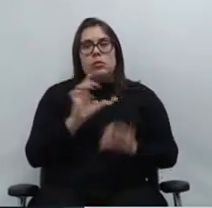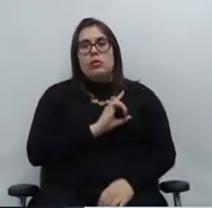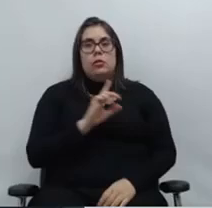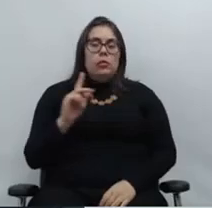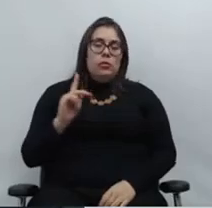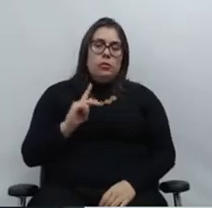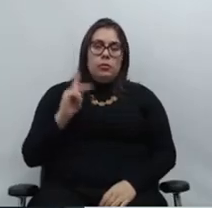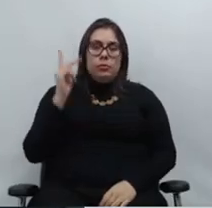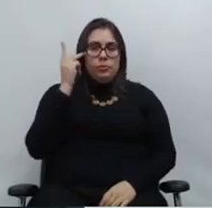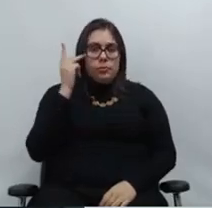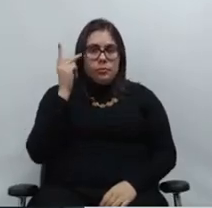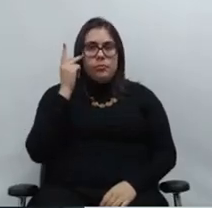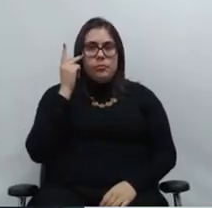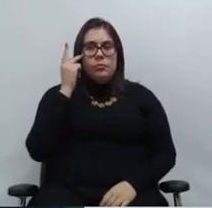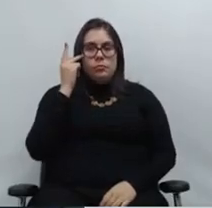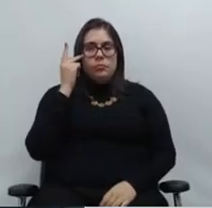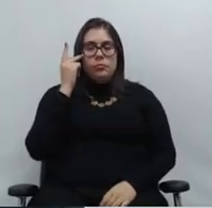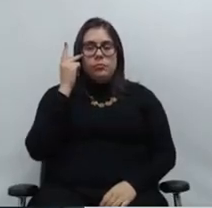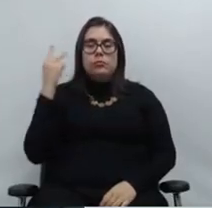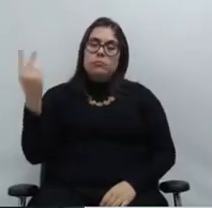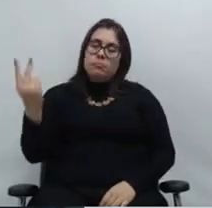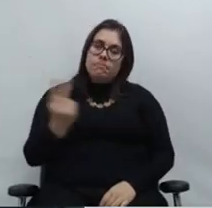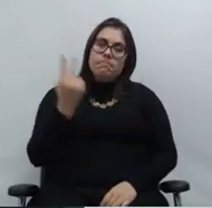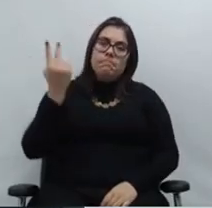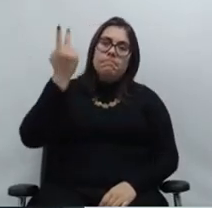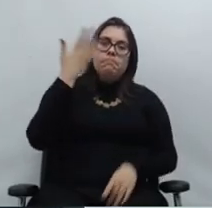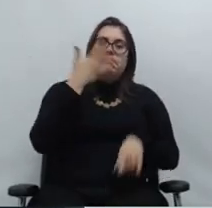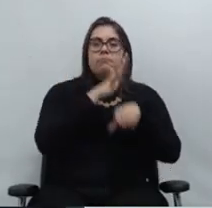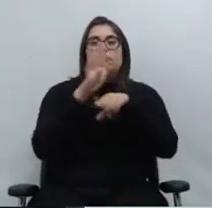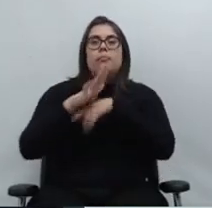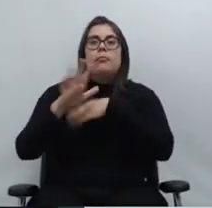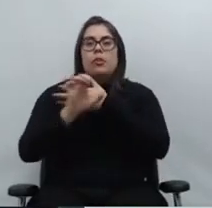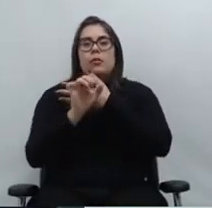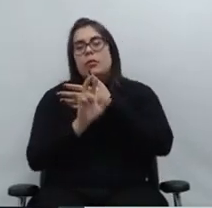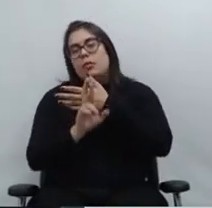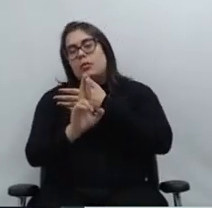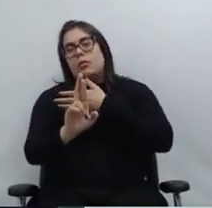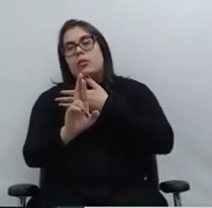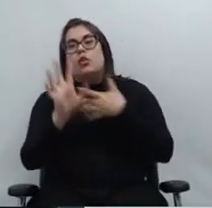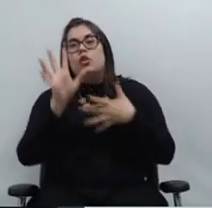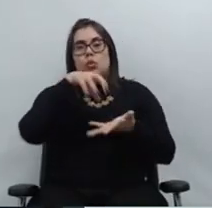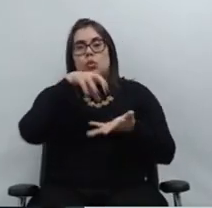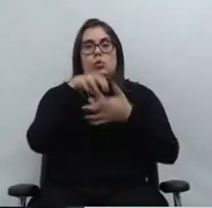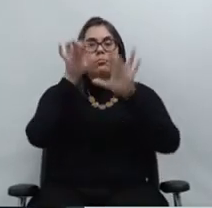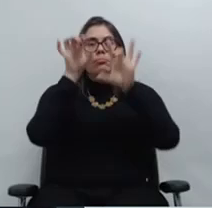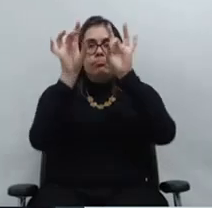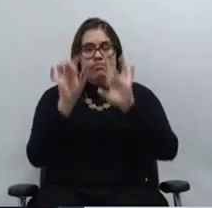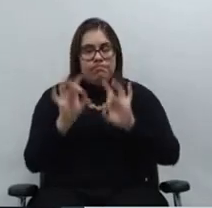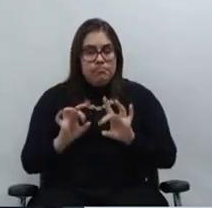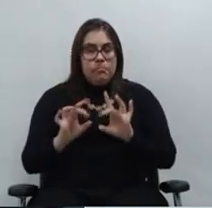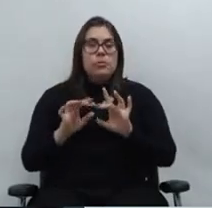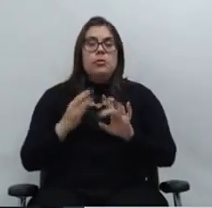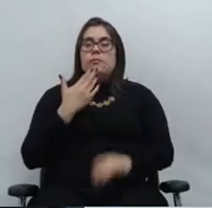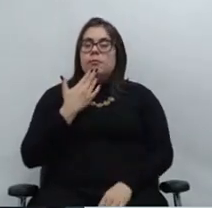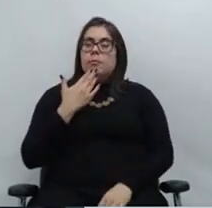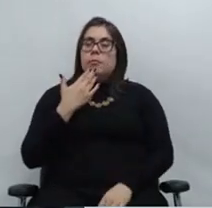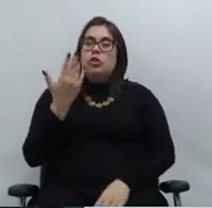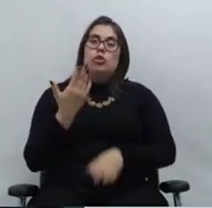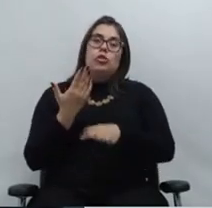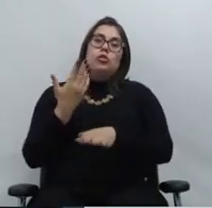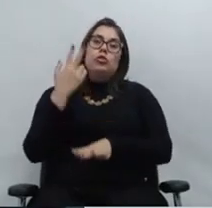Pública do Estado, abarcando as valorosas contribuições da Ouvidoria Geral e dos núcleos especializados. Houve pedido de